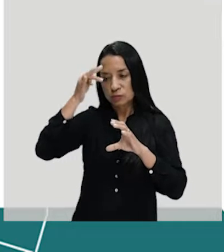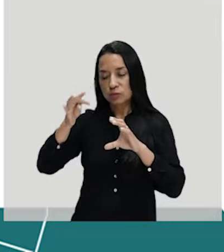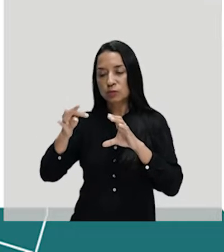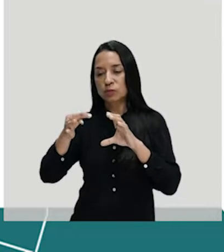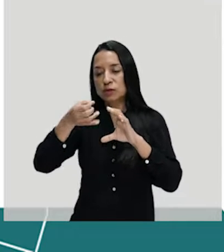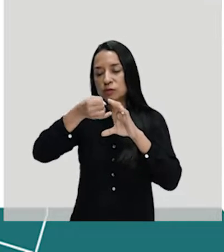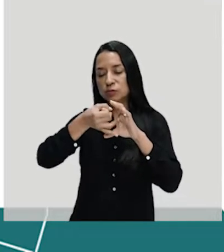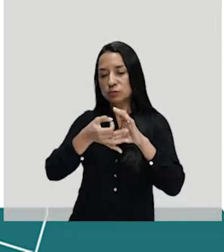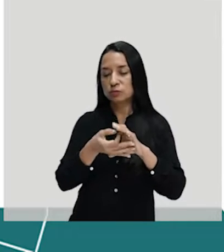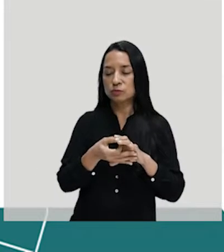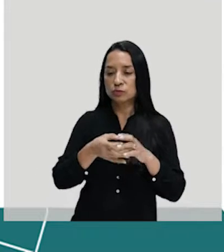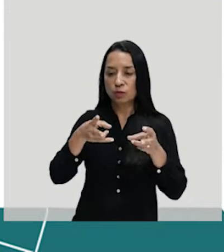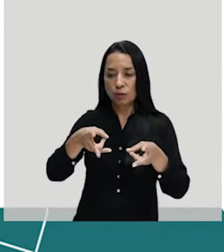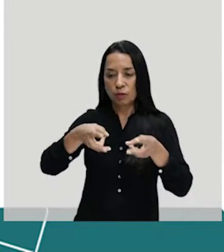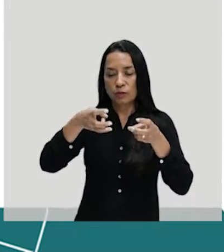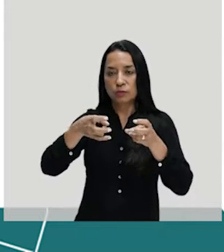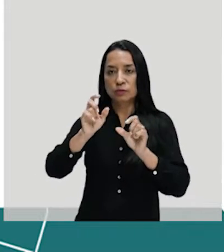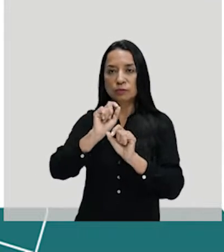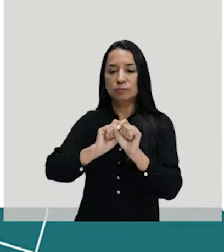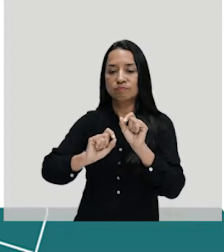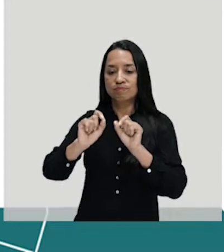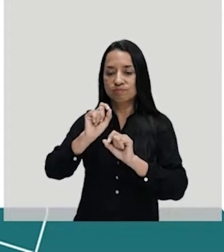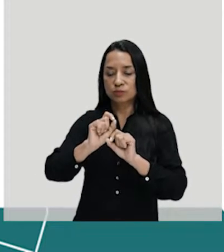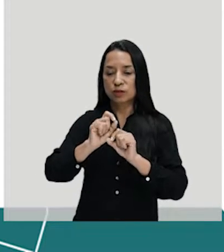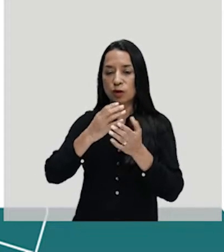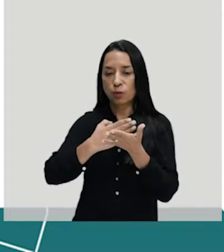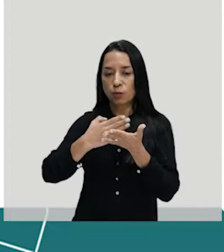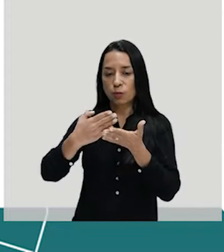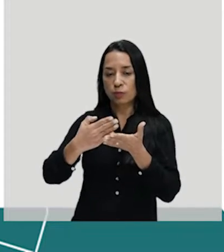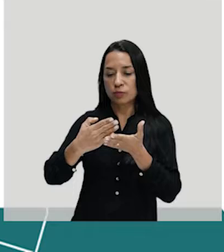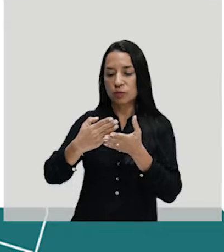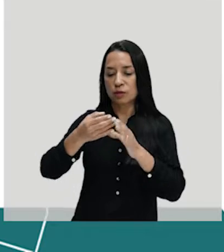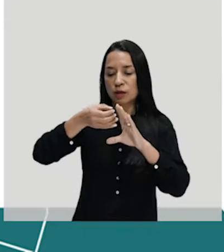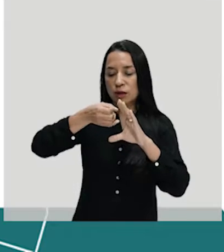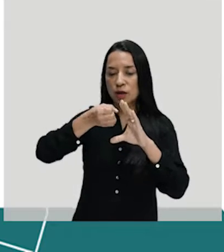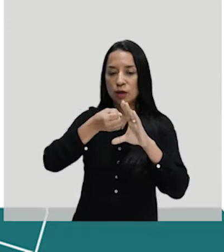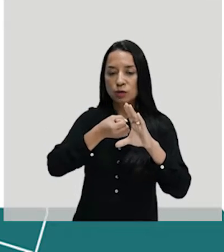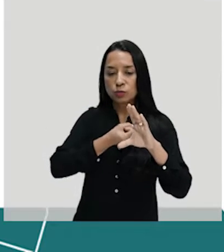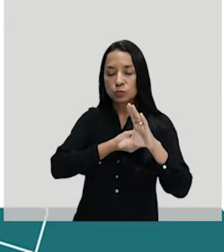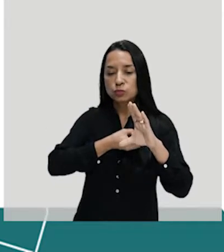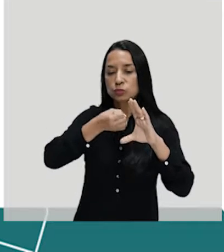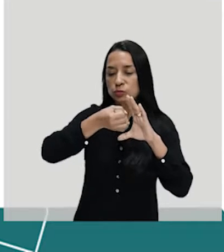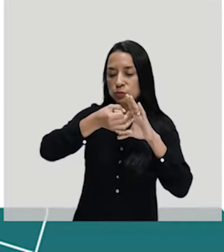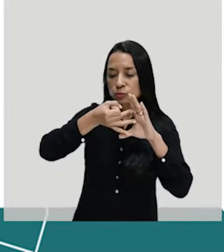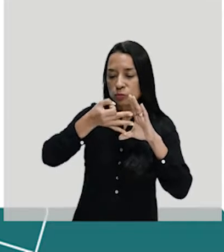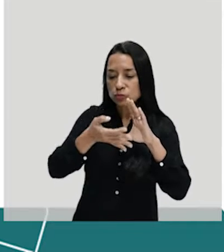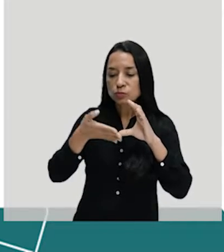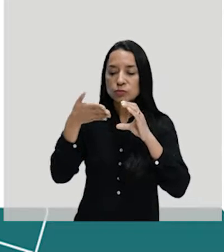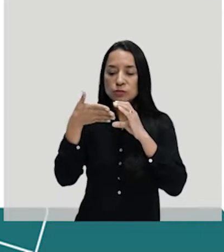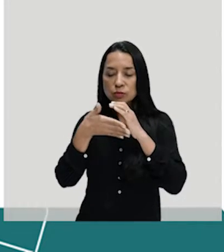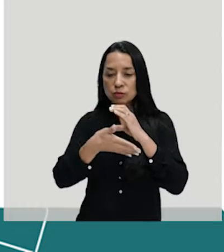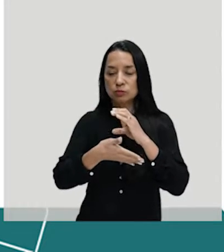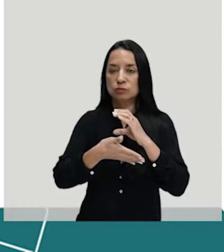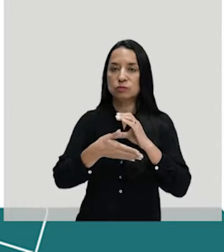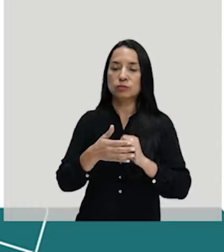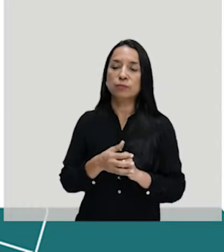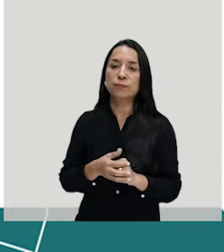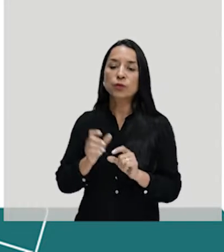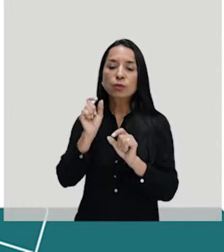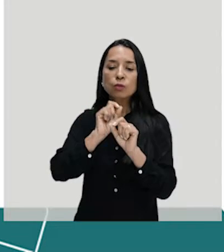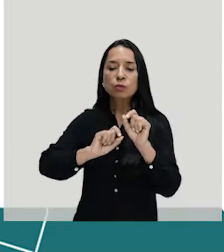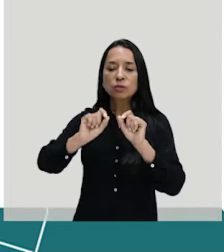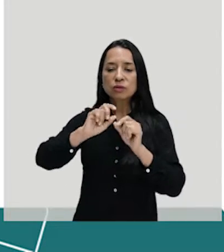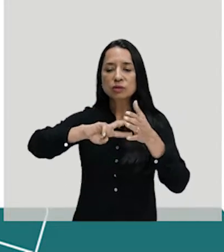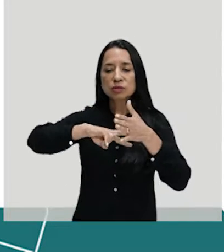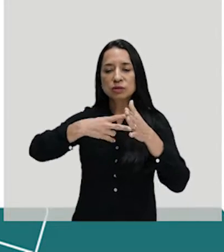Então observa que nós já vamos começar falando a respeito dos subconjuntos então